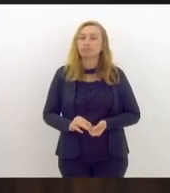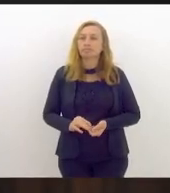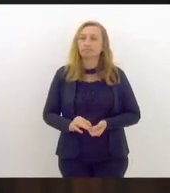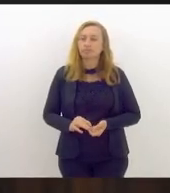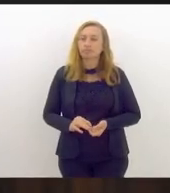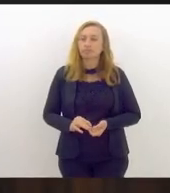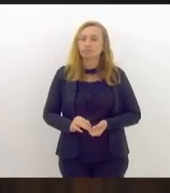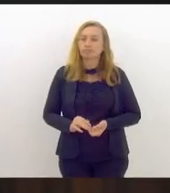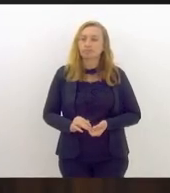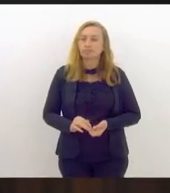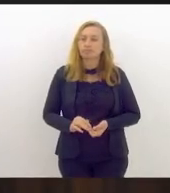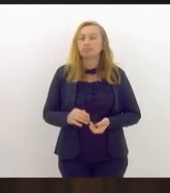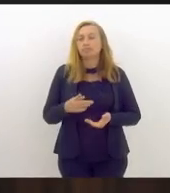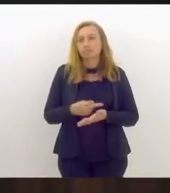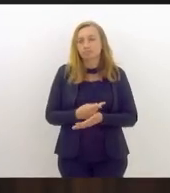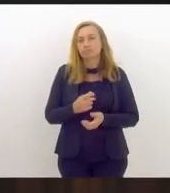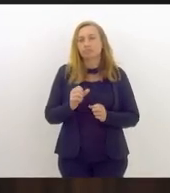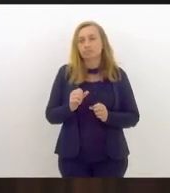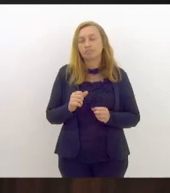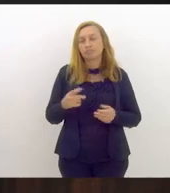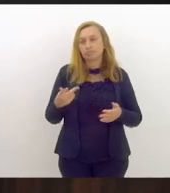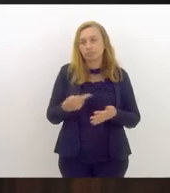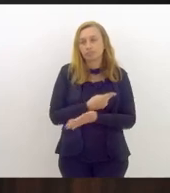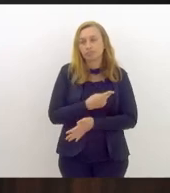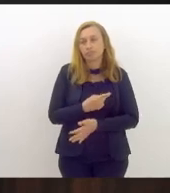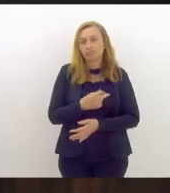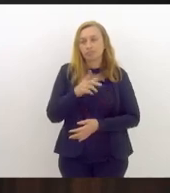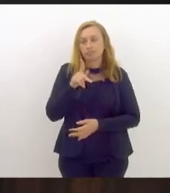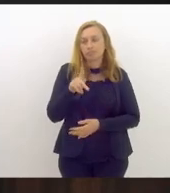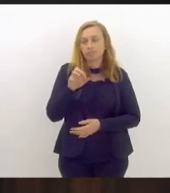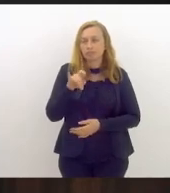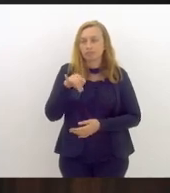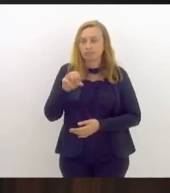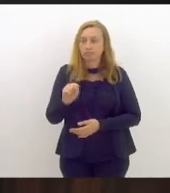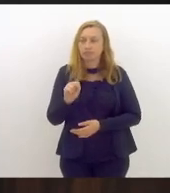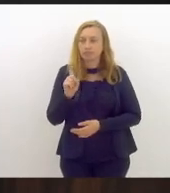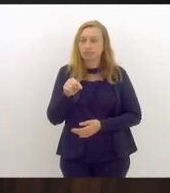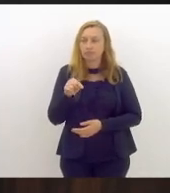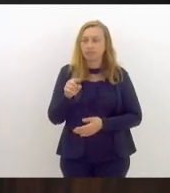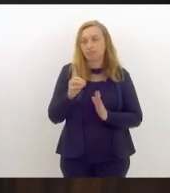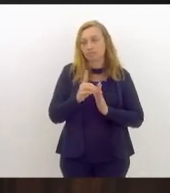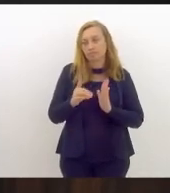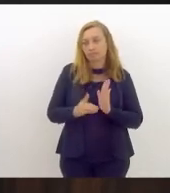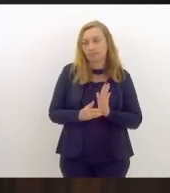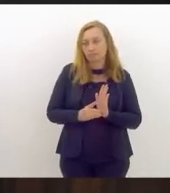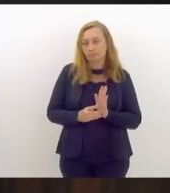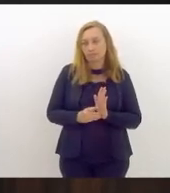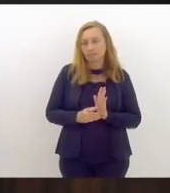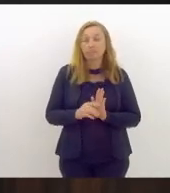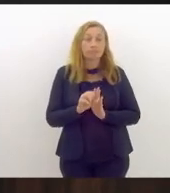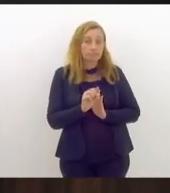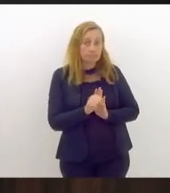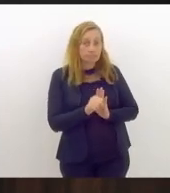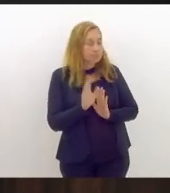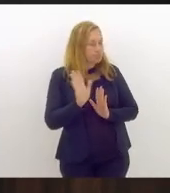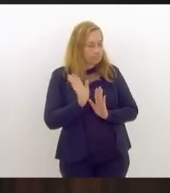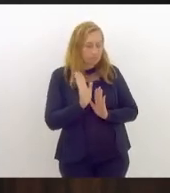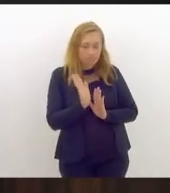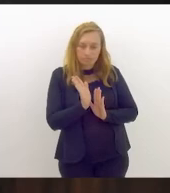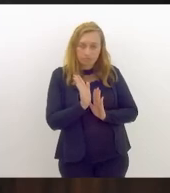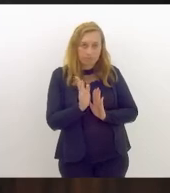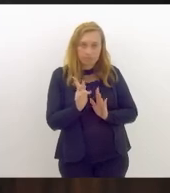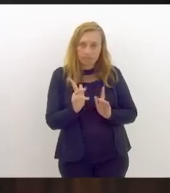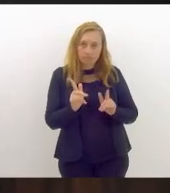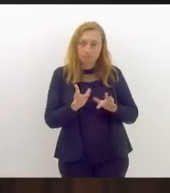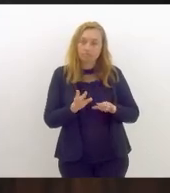salvo algum erro que possa acontecer, as poligonais são a do decreto. Sim, querido. Nós não estamos fazendo nada